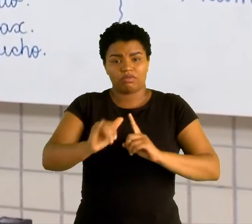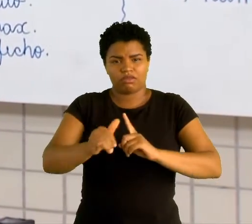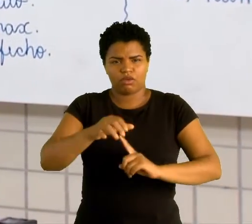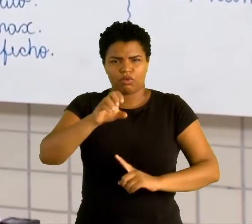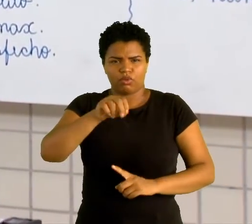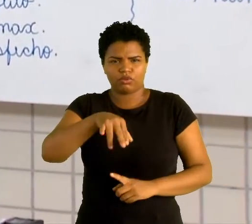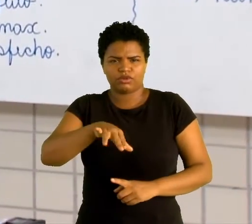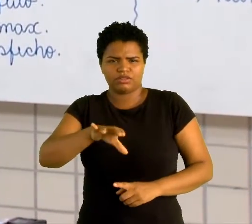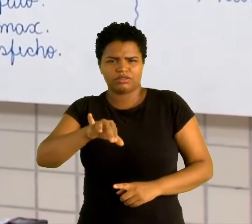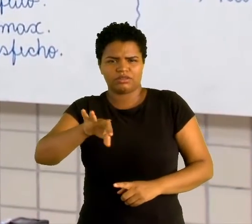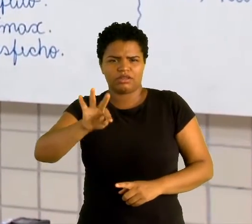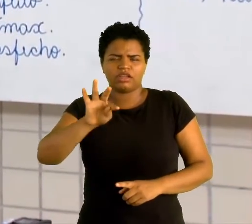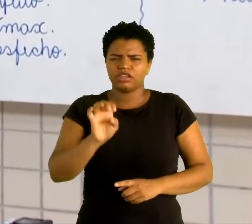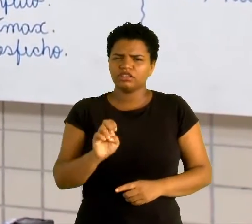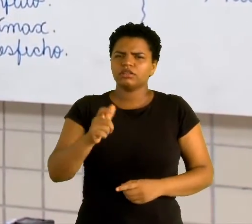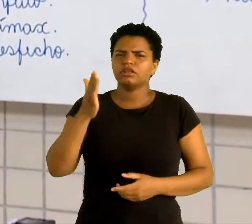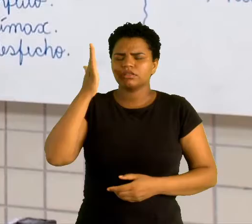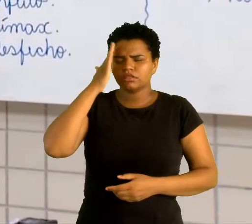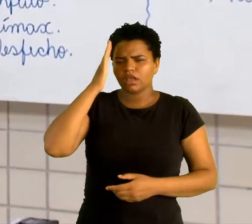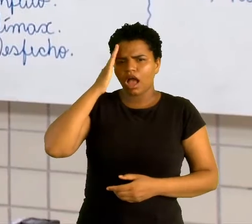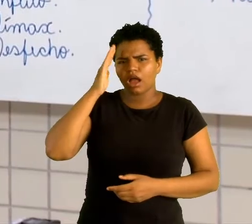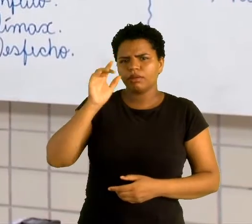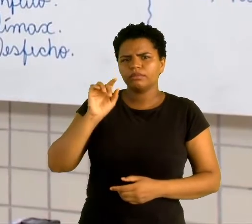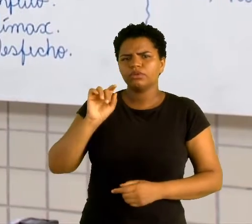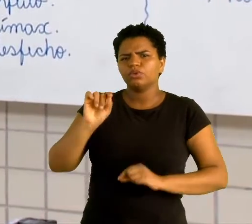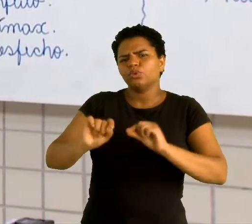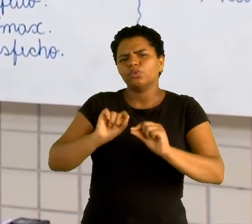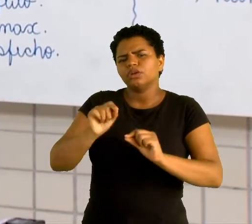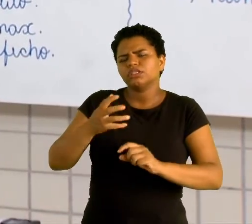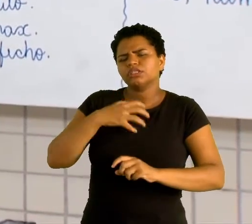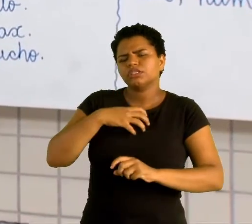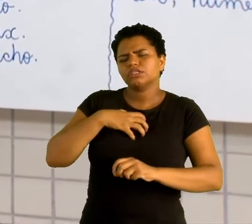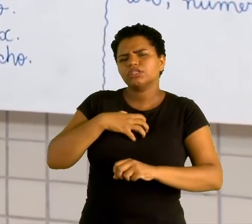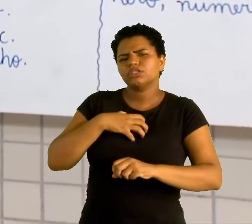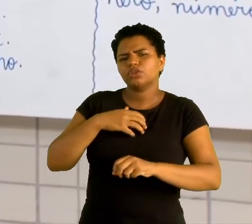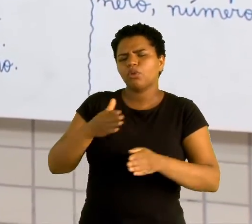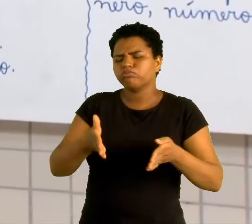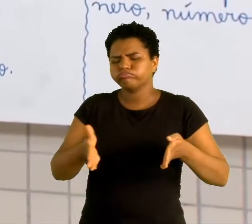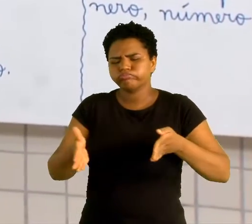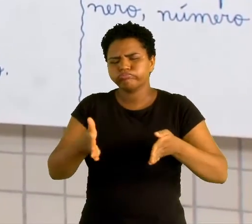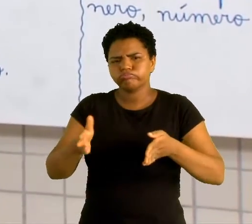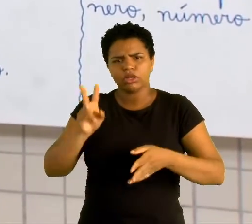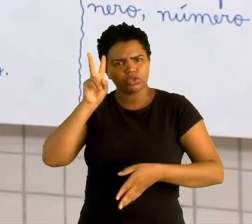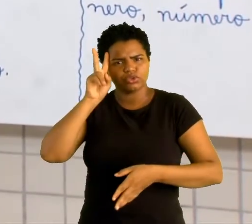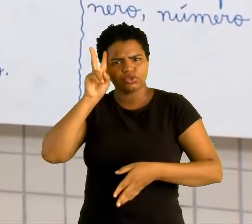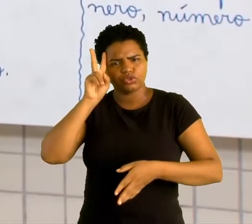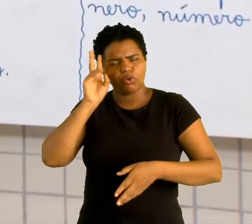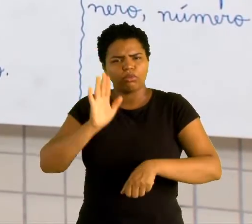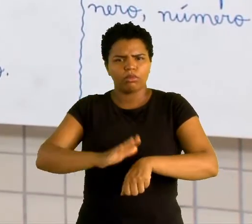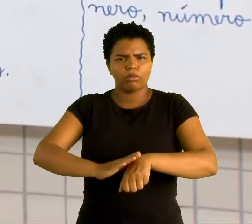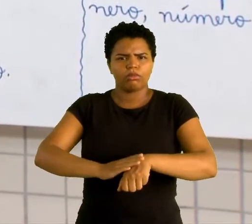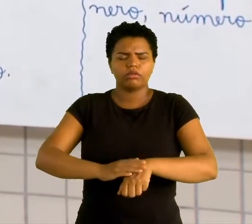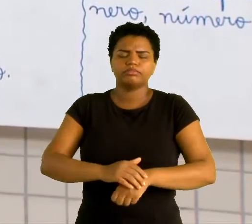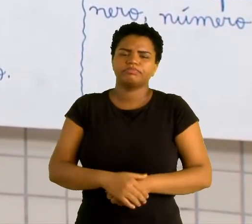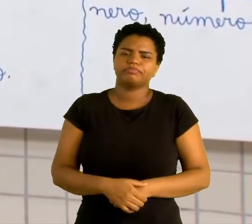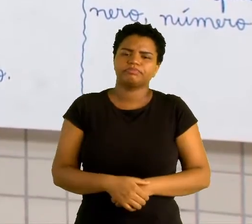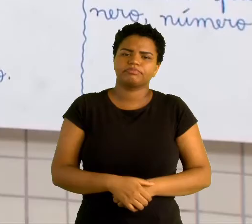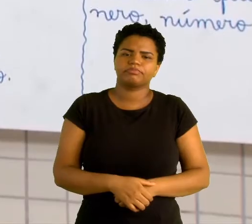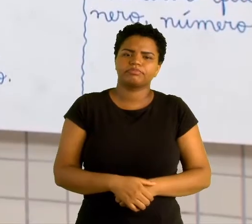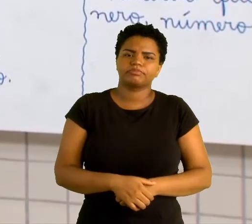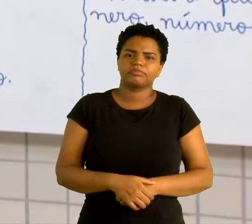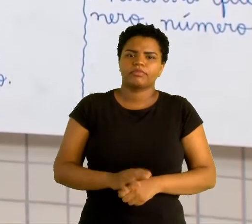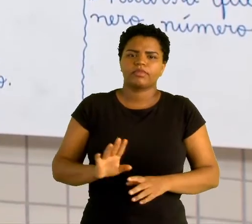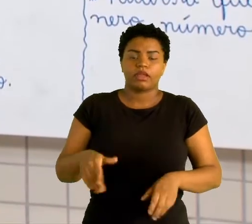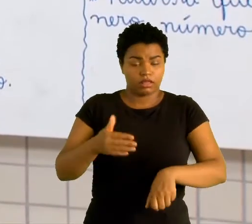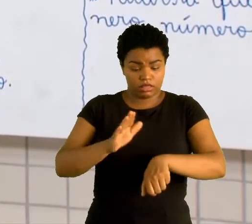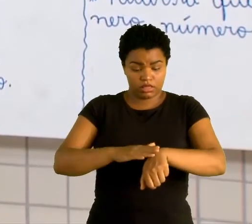saber o que ele está sentindo em um determinado momento ali da história. Temos que ter o tempo. O tempo